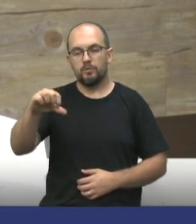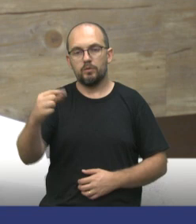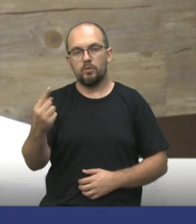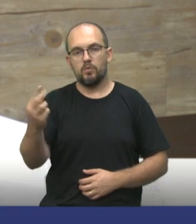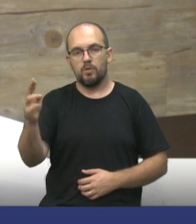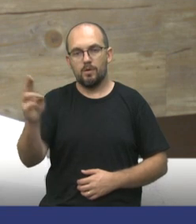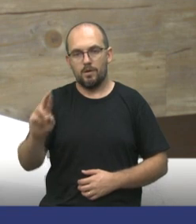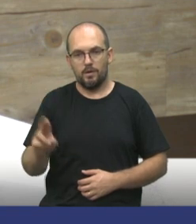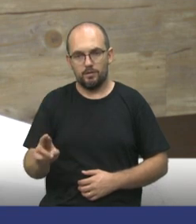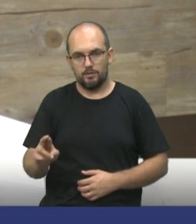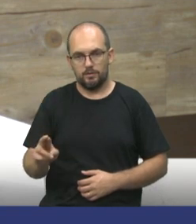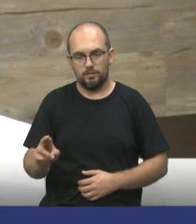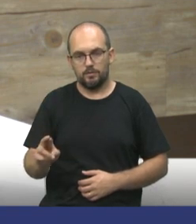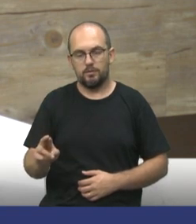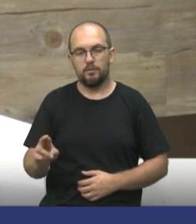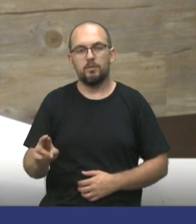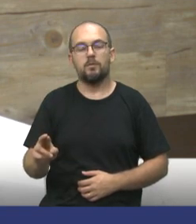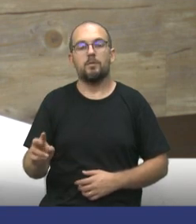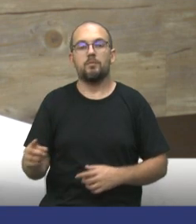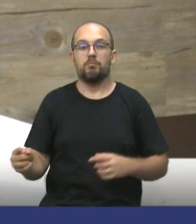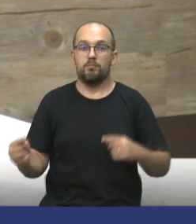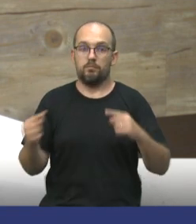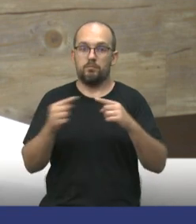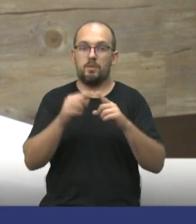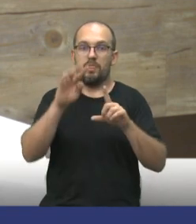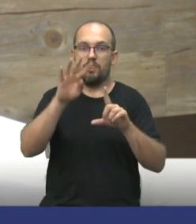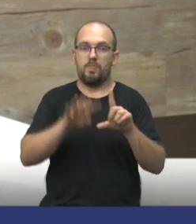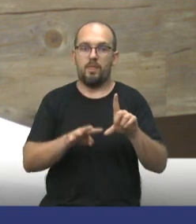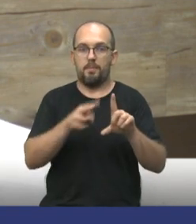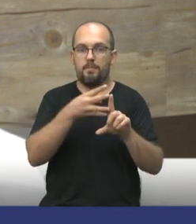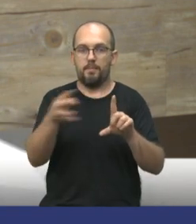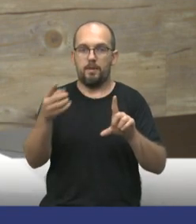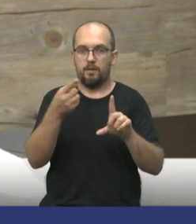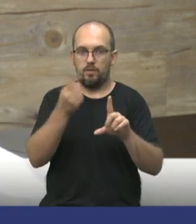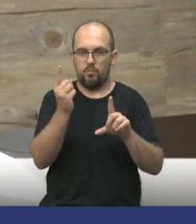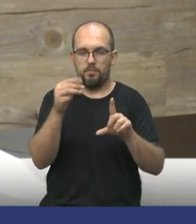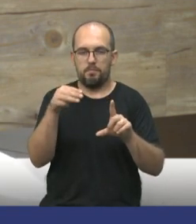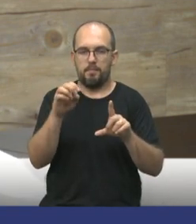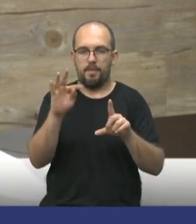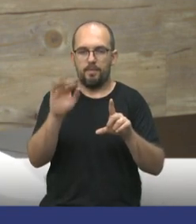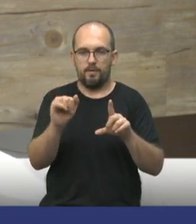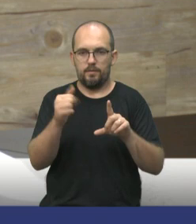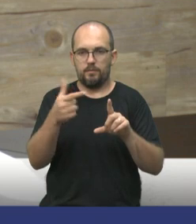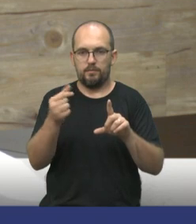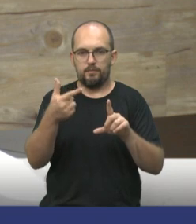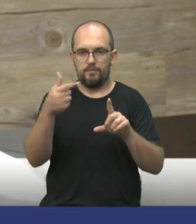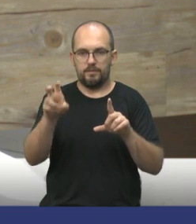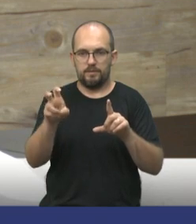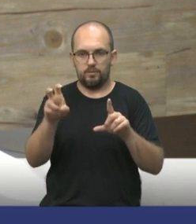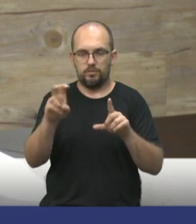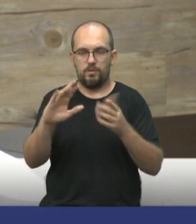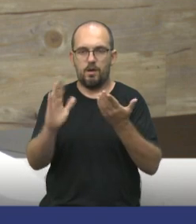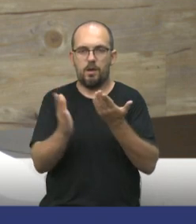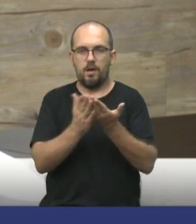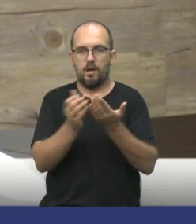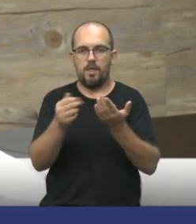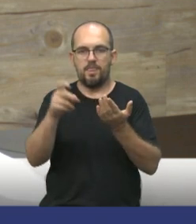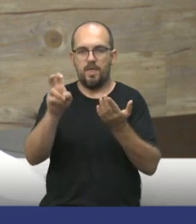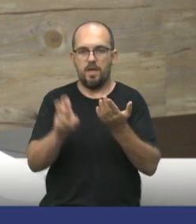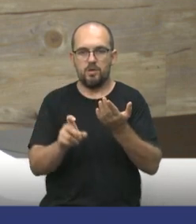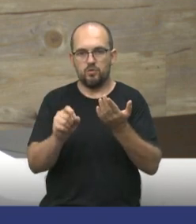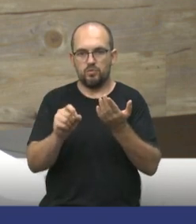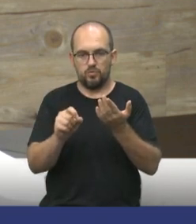R$ 711.256.191, constante na tabela 1, metas anuais 2025, do anexo de metas fiscais, Lei